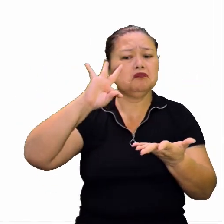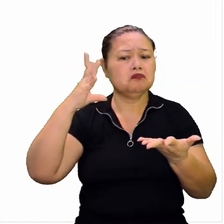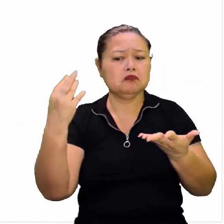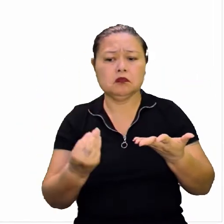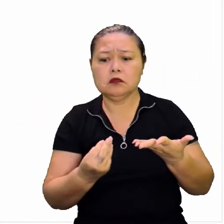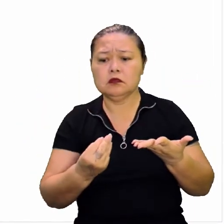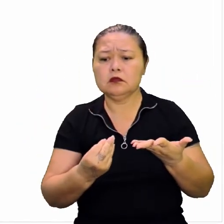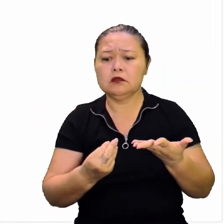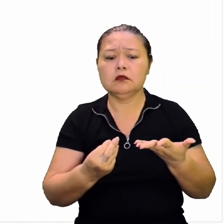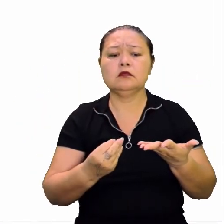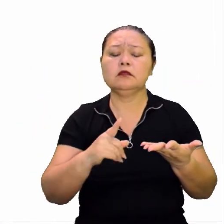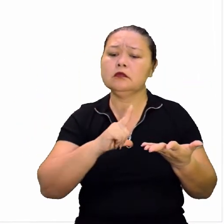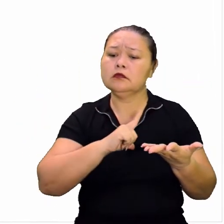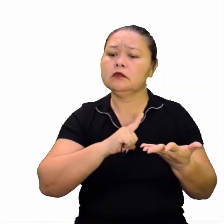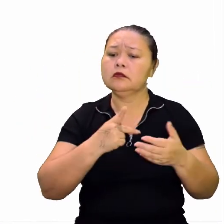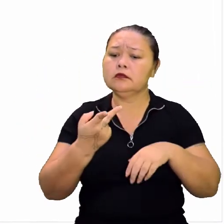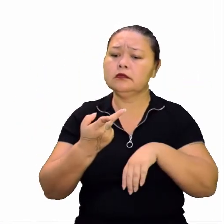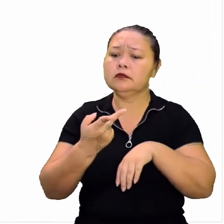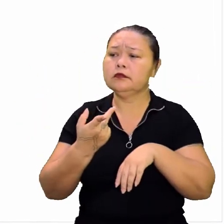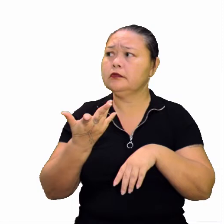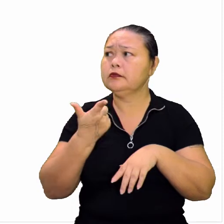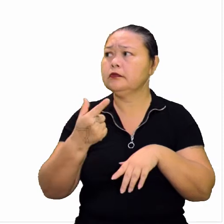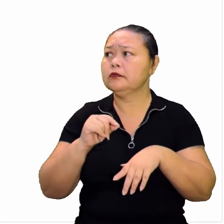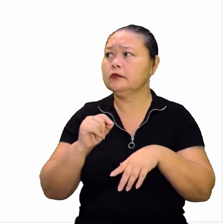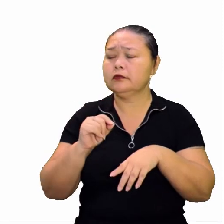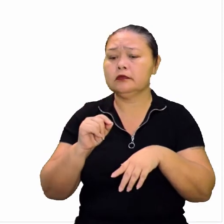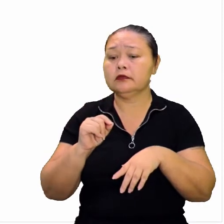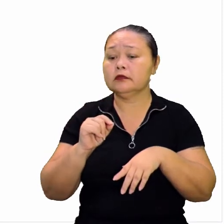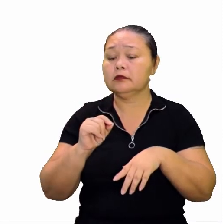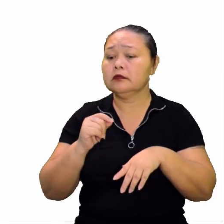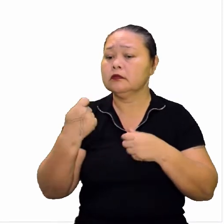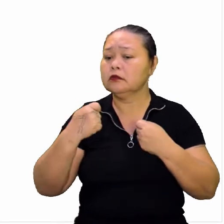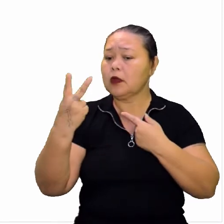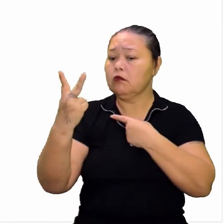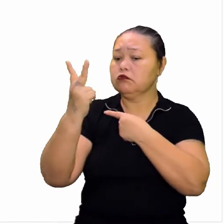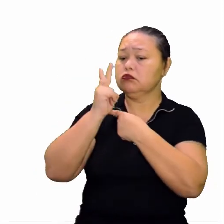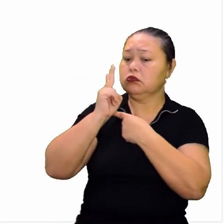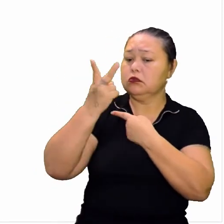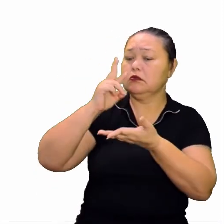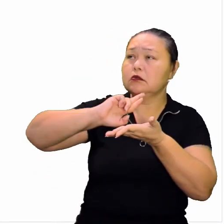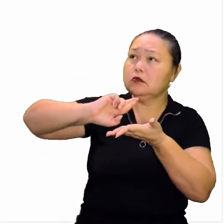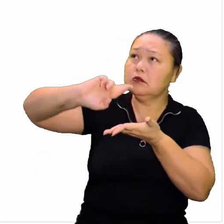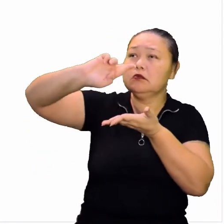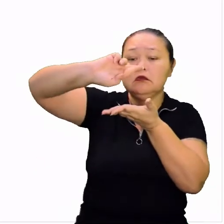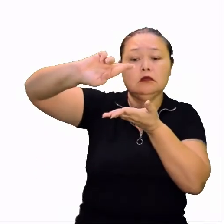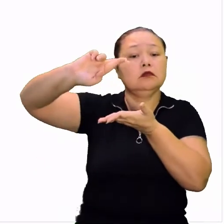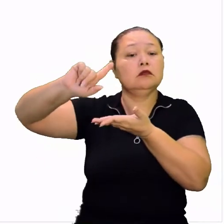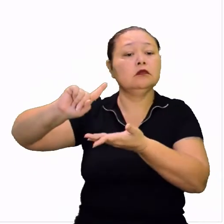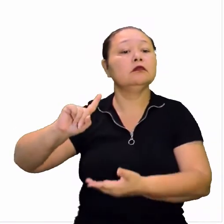tudo eles buscavam uma proteção religiosa.